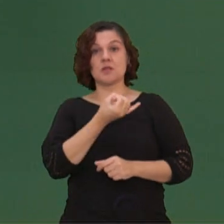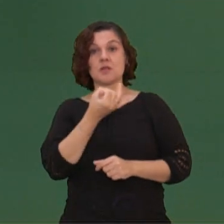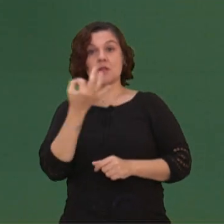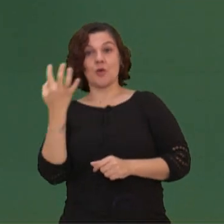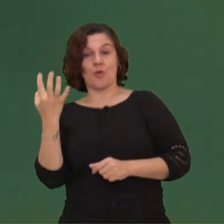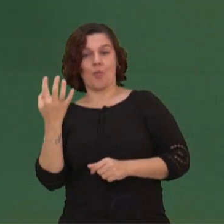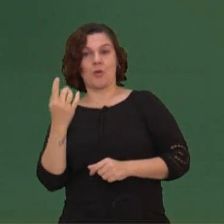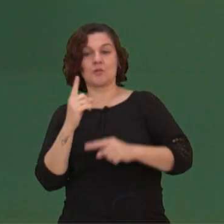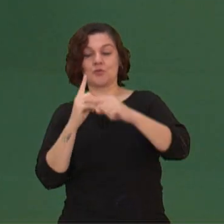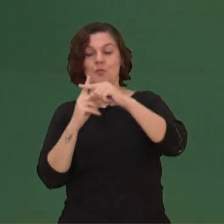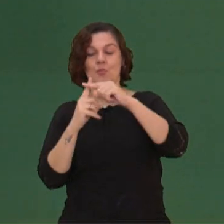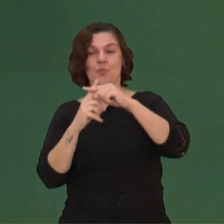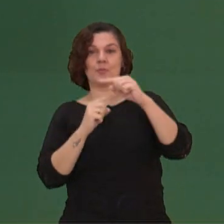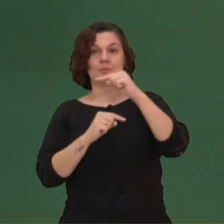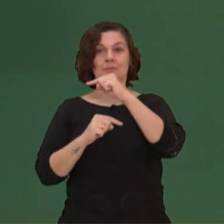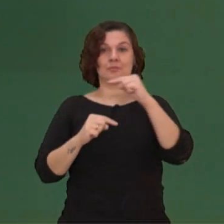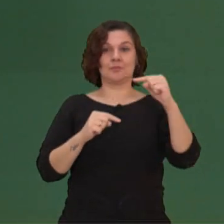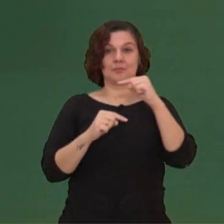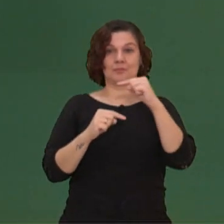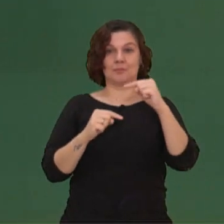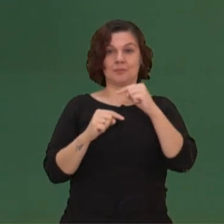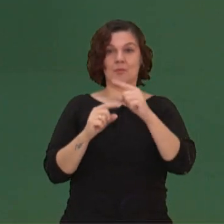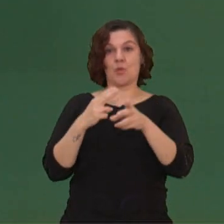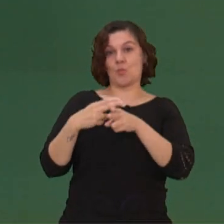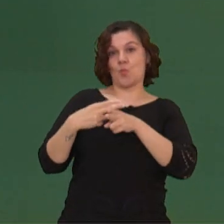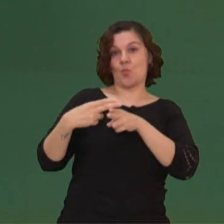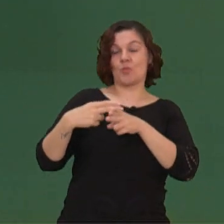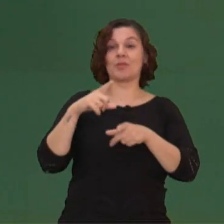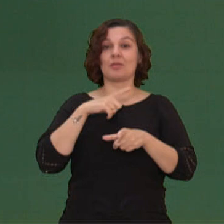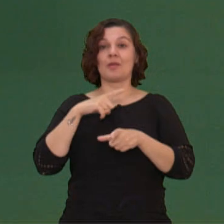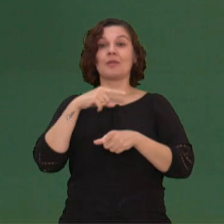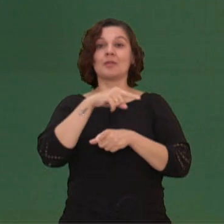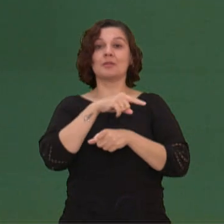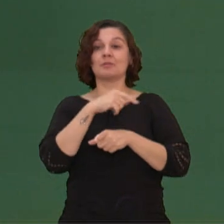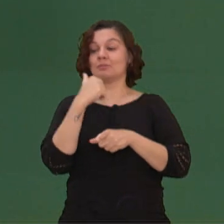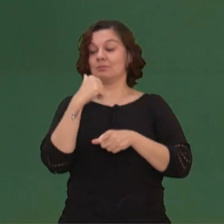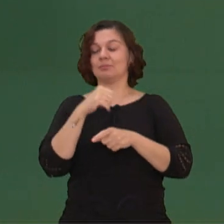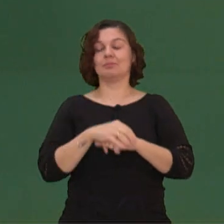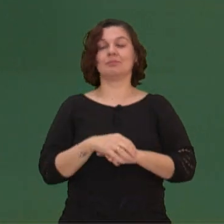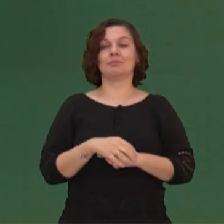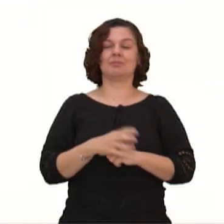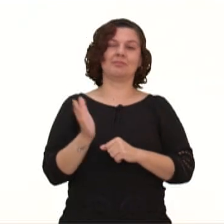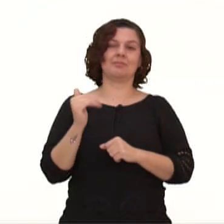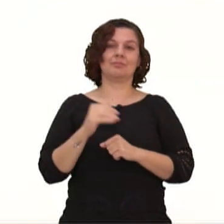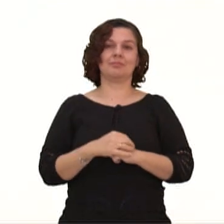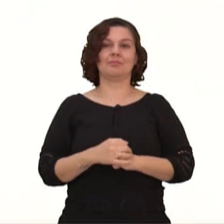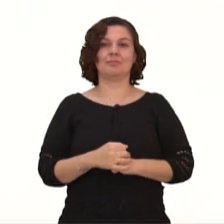e nêutrons apresentam, respectivamente, esse íon? Já voltamos.